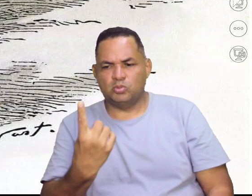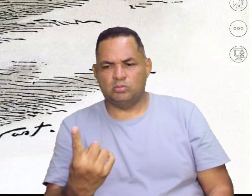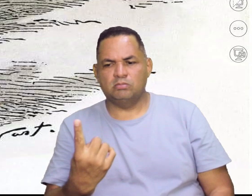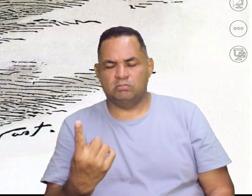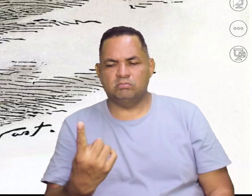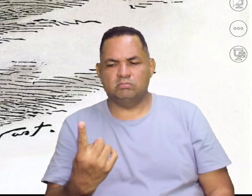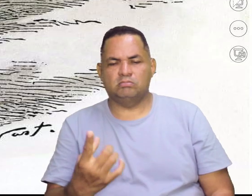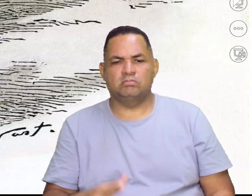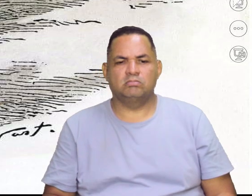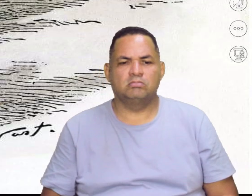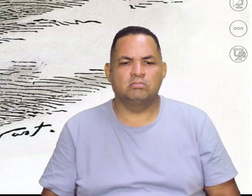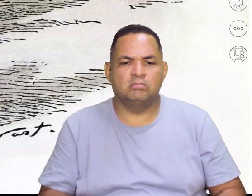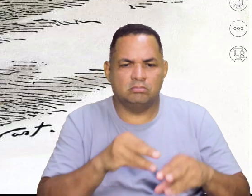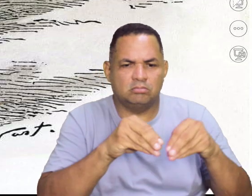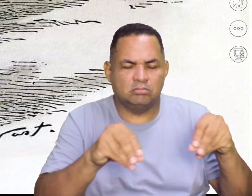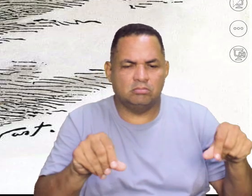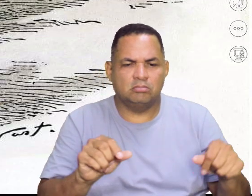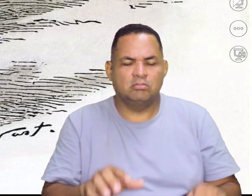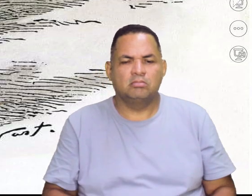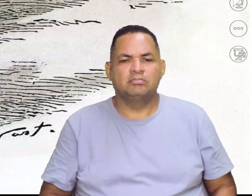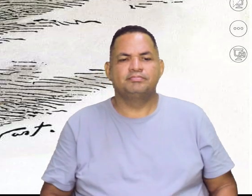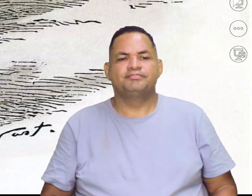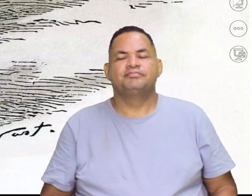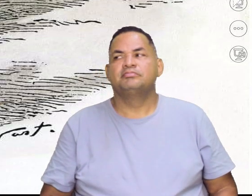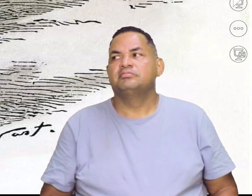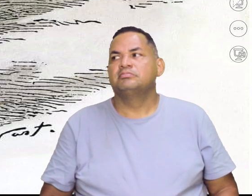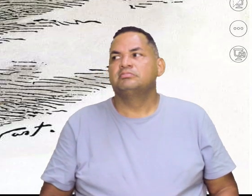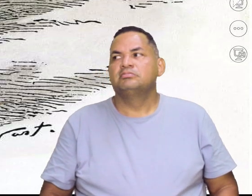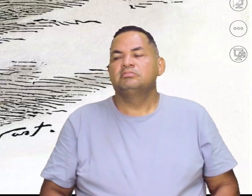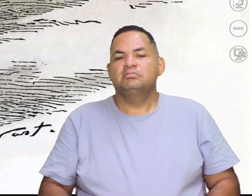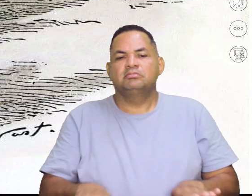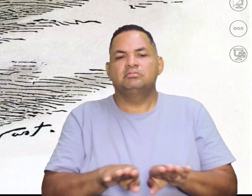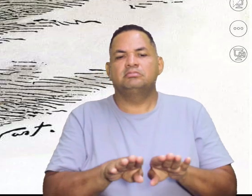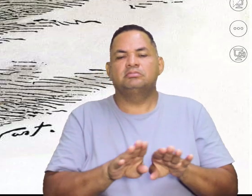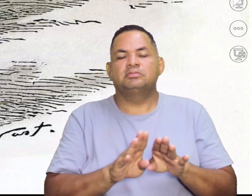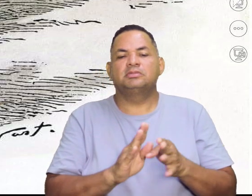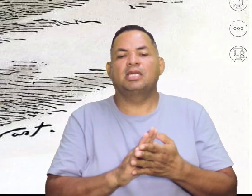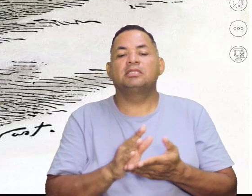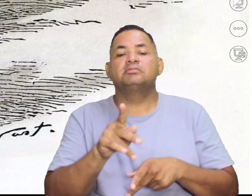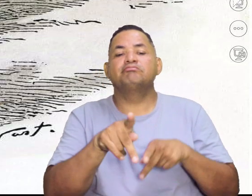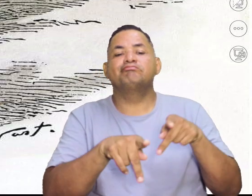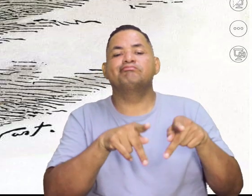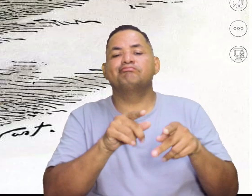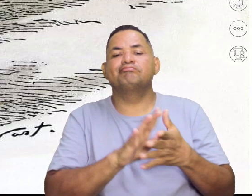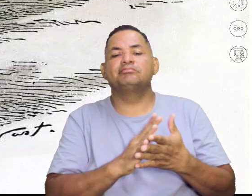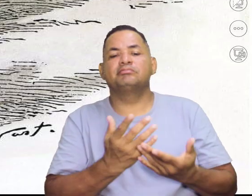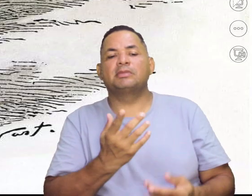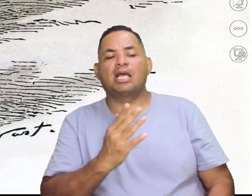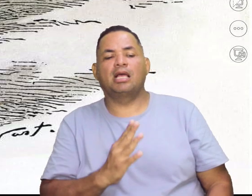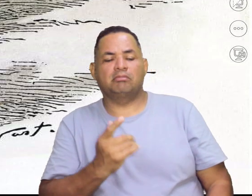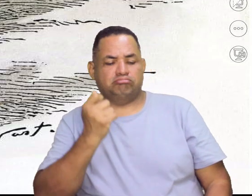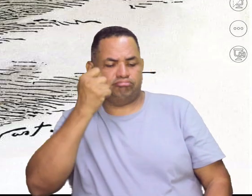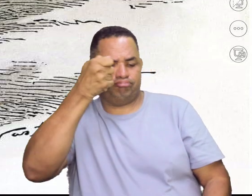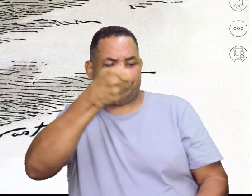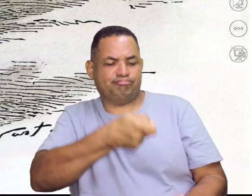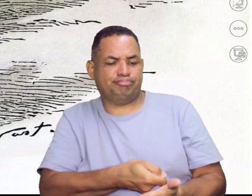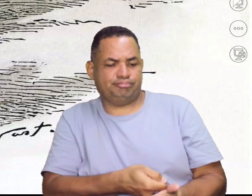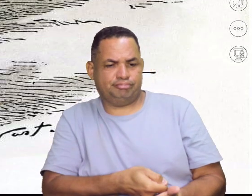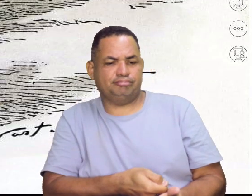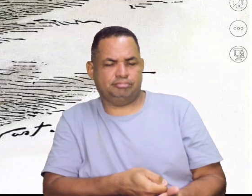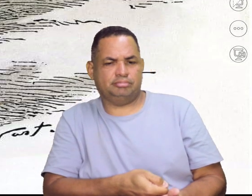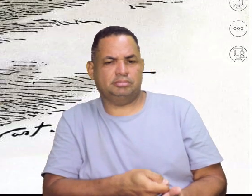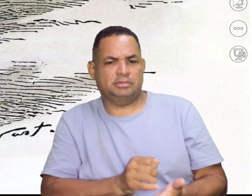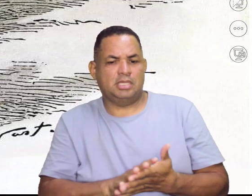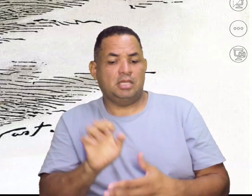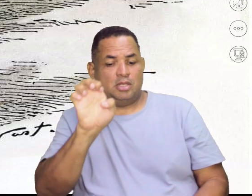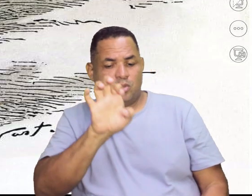que acontece com o povo que mora lá? Esse povo ele vai ficar dominado por esses países. Tanto é que, como eu falei para